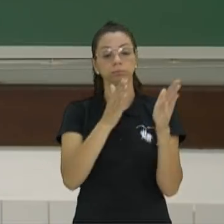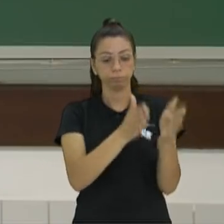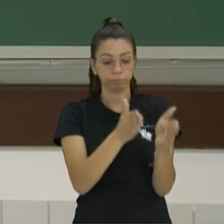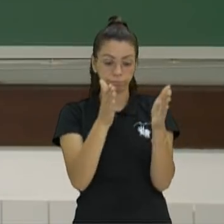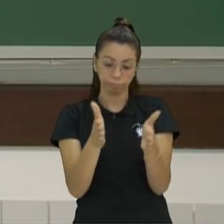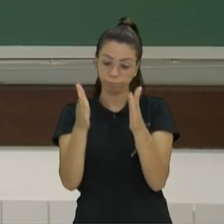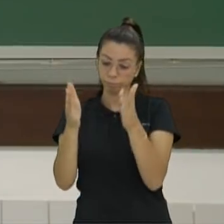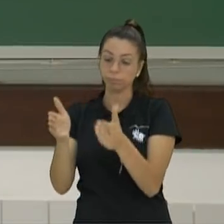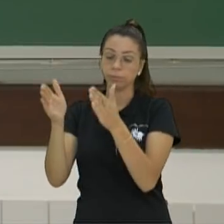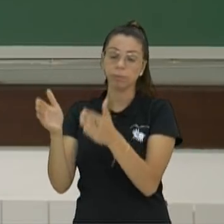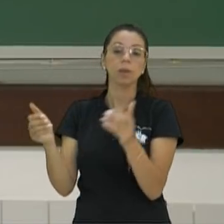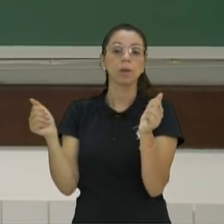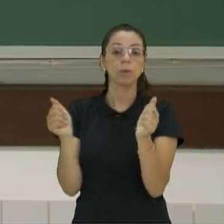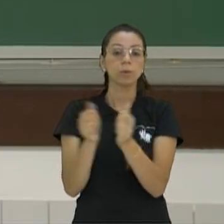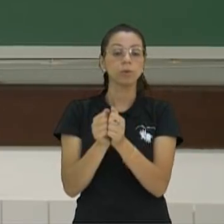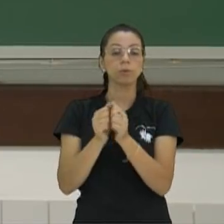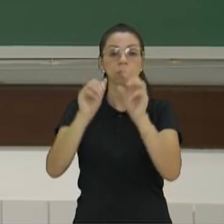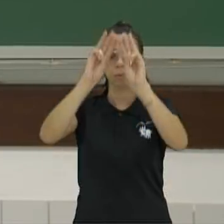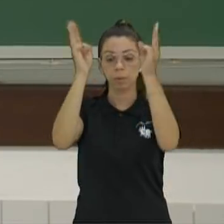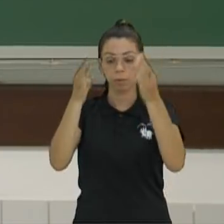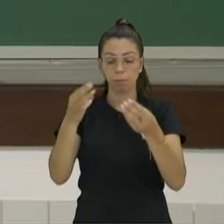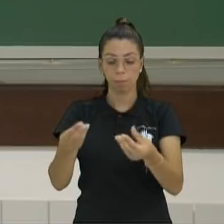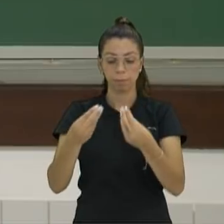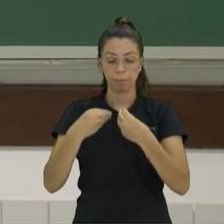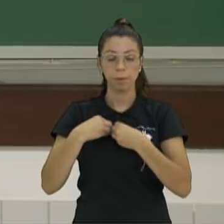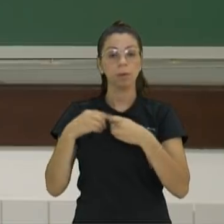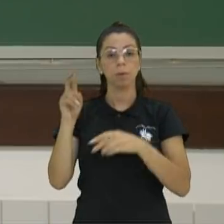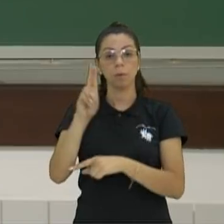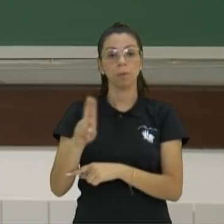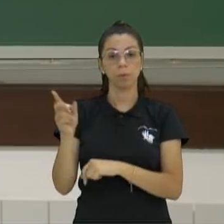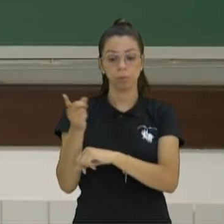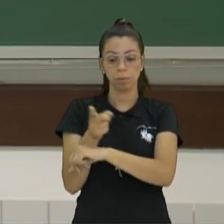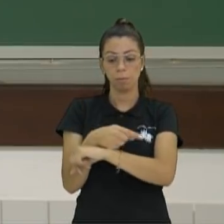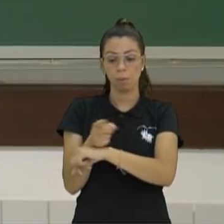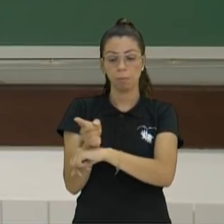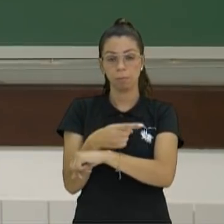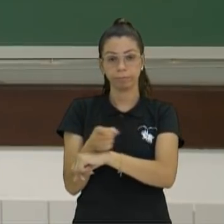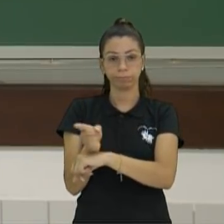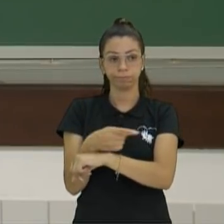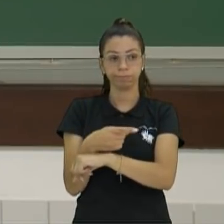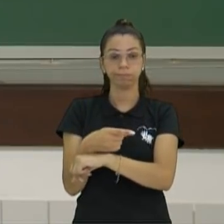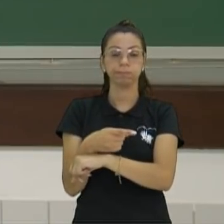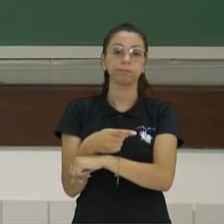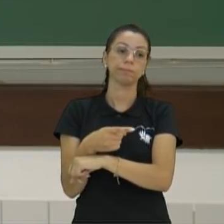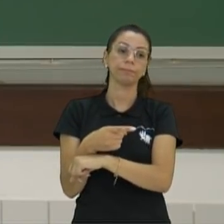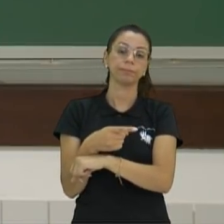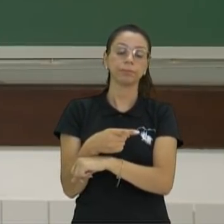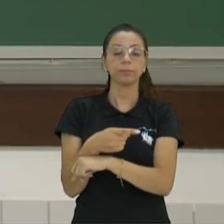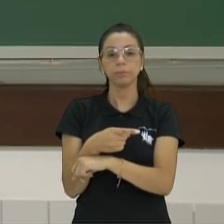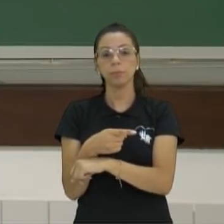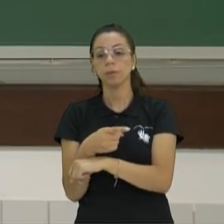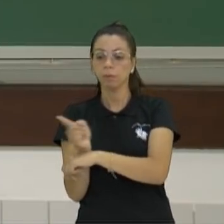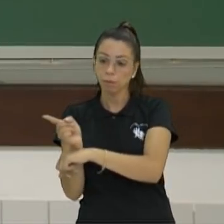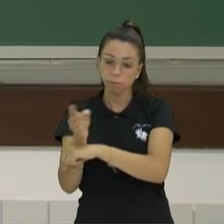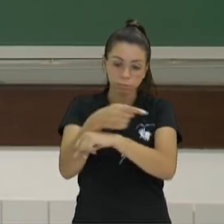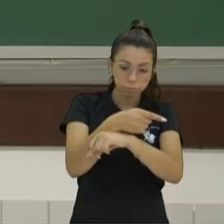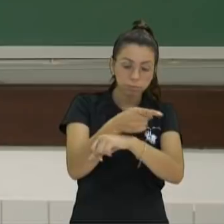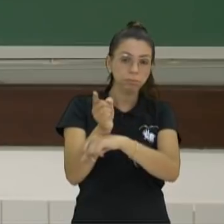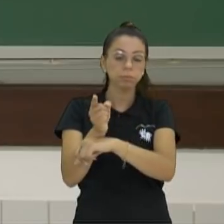E junto com esse mapa, para ele não se perder, ele usa uma bússola que tem as direções, os